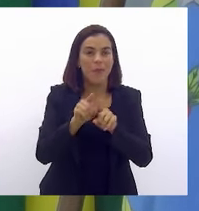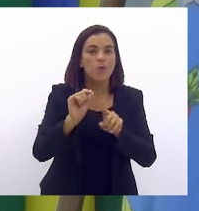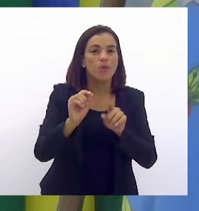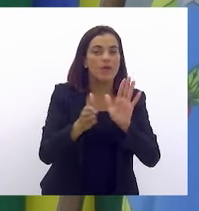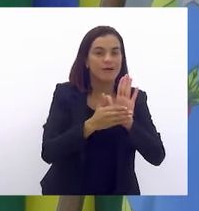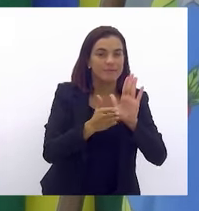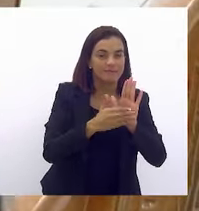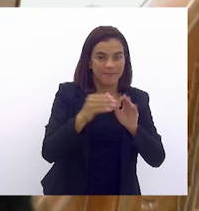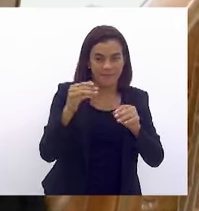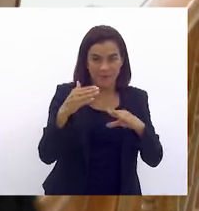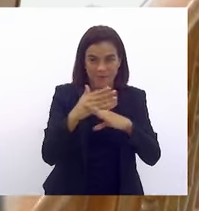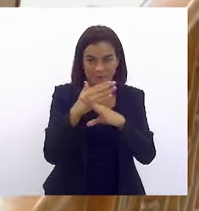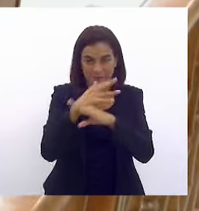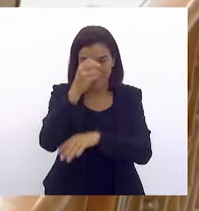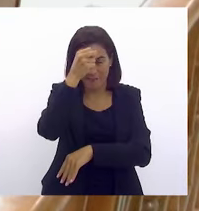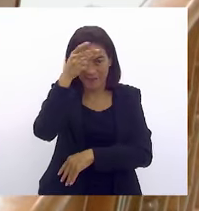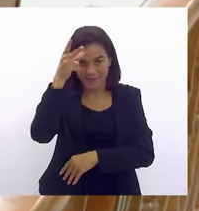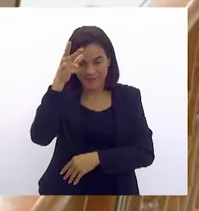Obrigada.